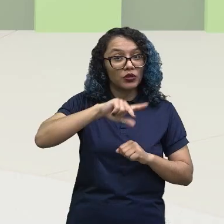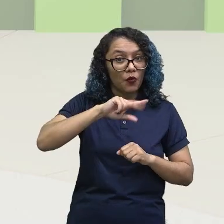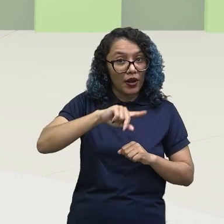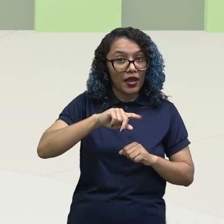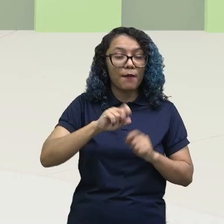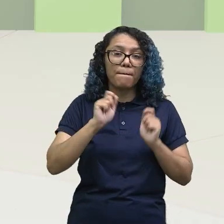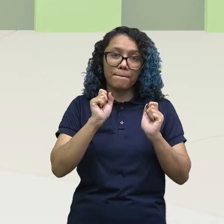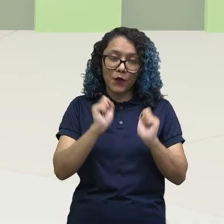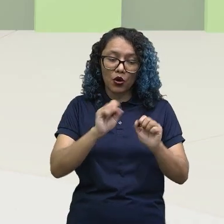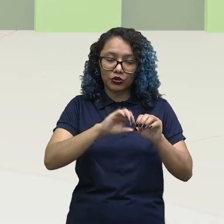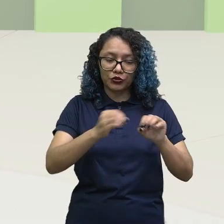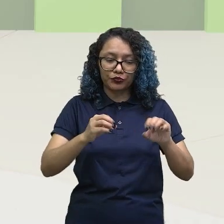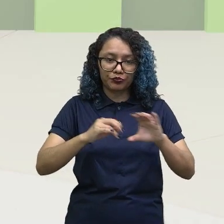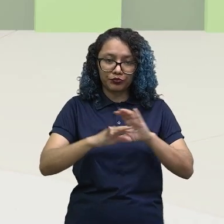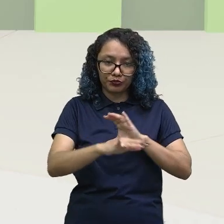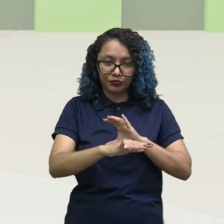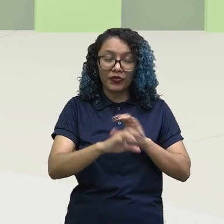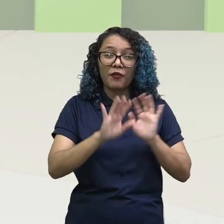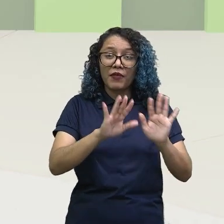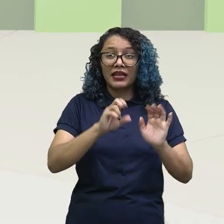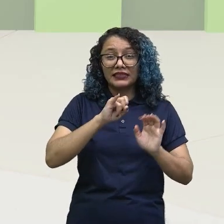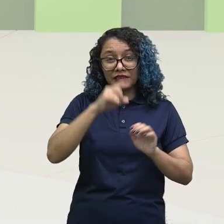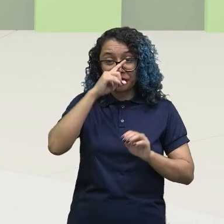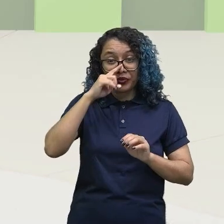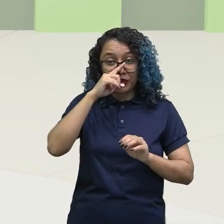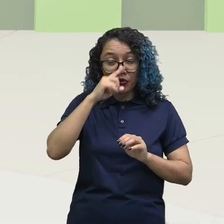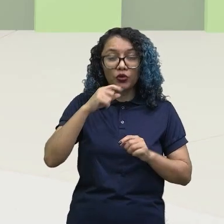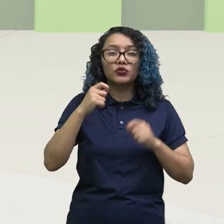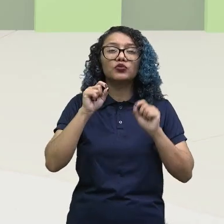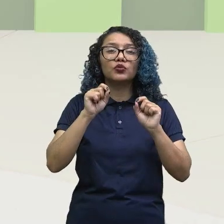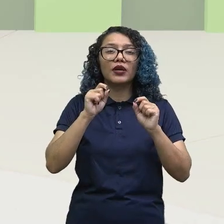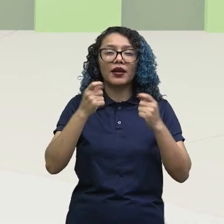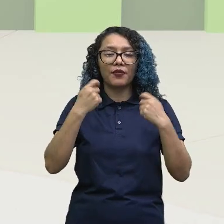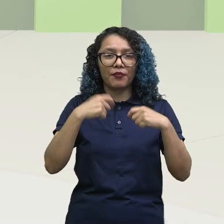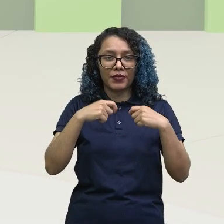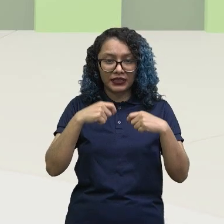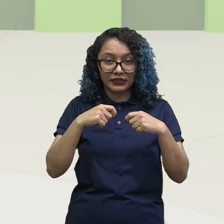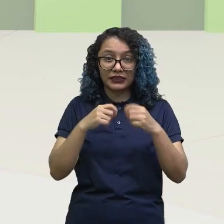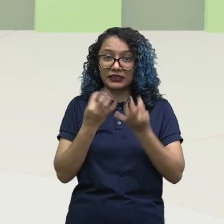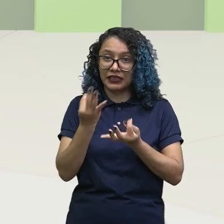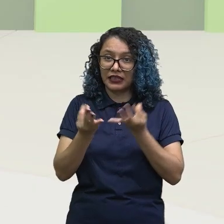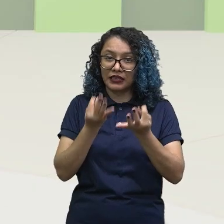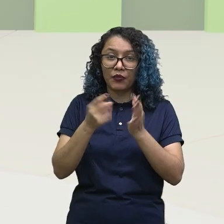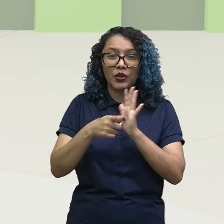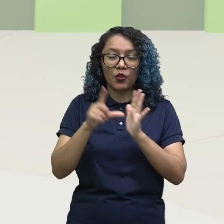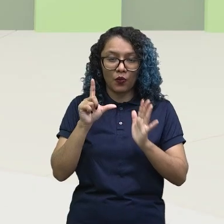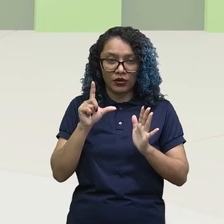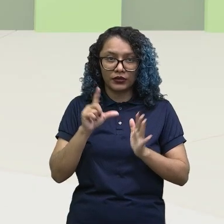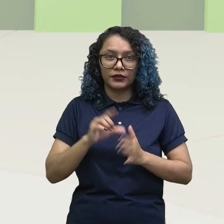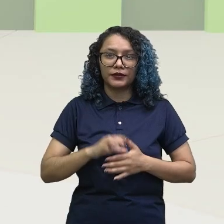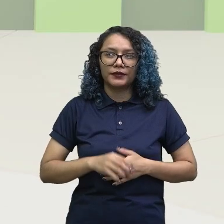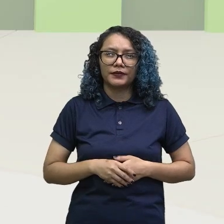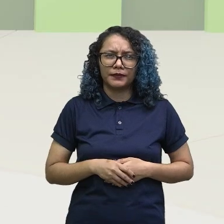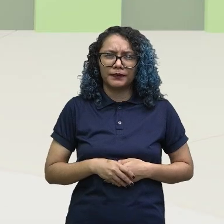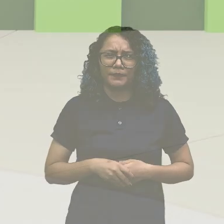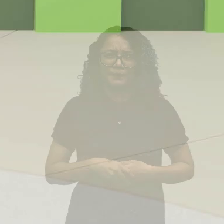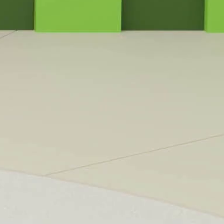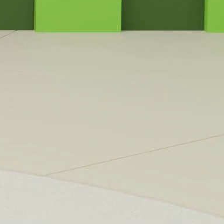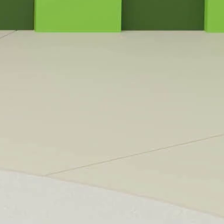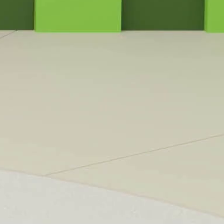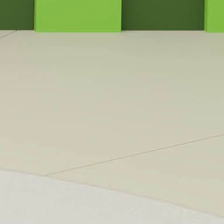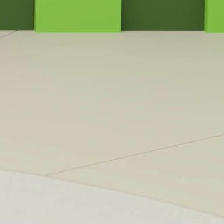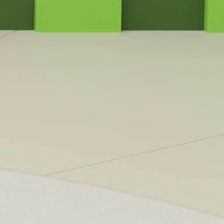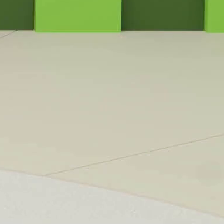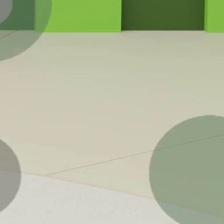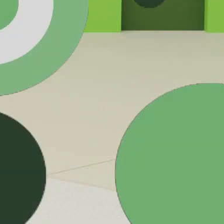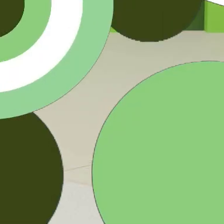tá? Se é sólido, vai para o lixo. Mas se ele é perigoso, ele tem que passar por um tratamento interno, tá? Ou um